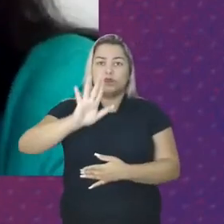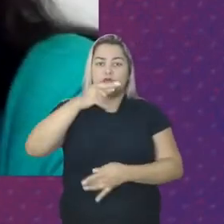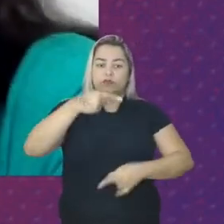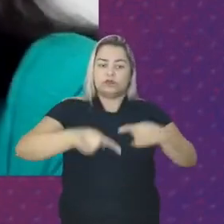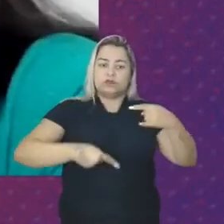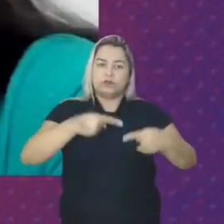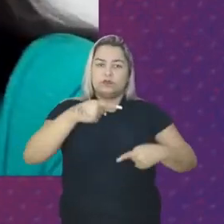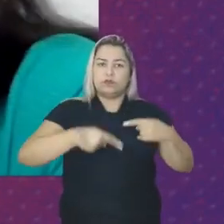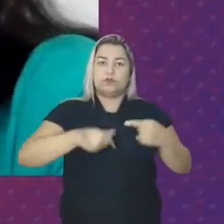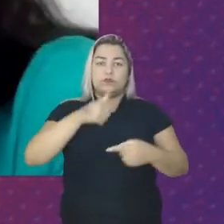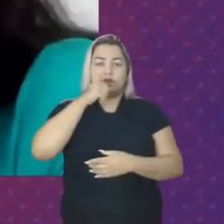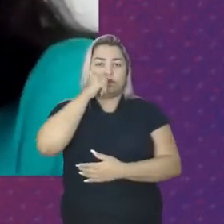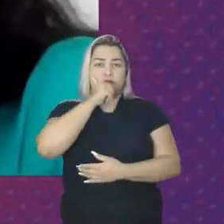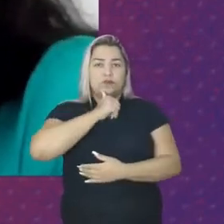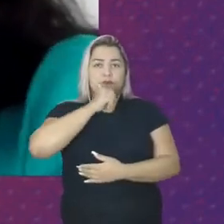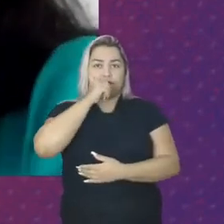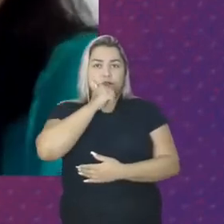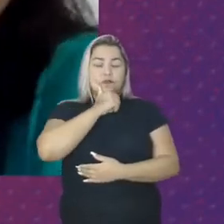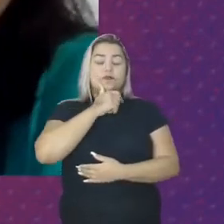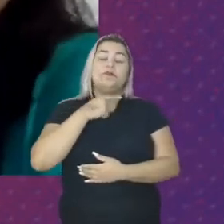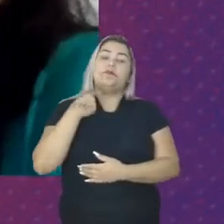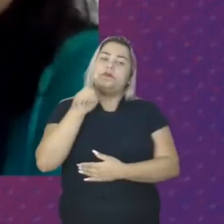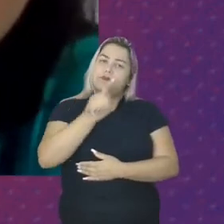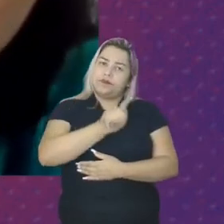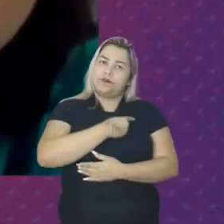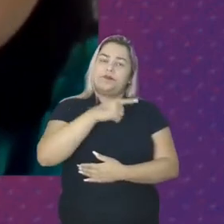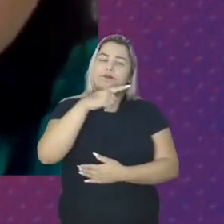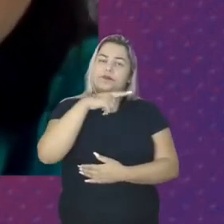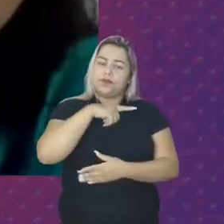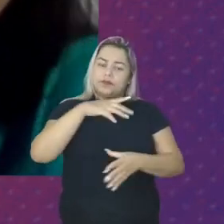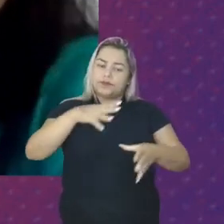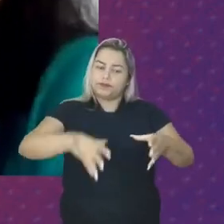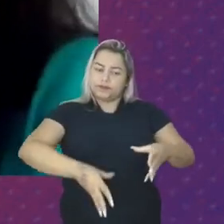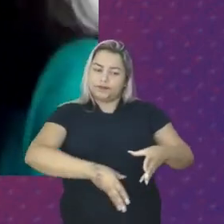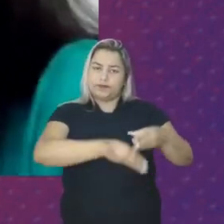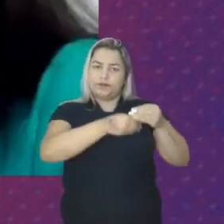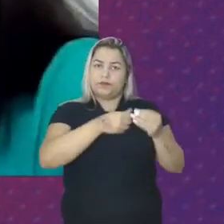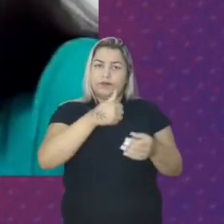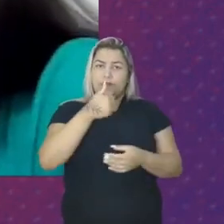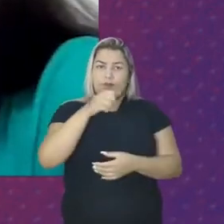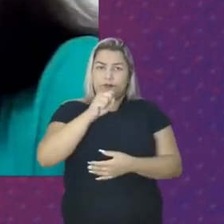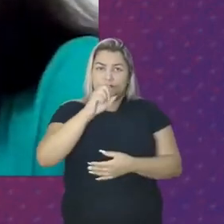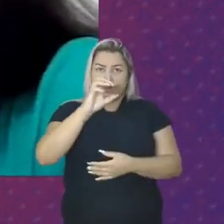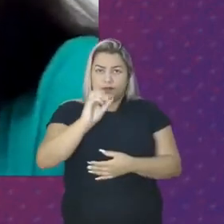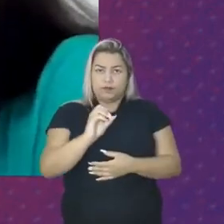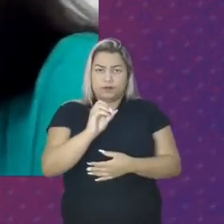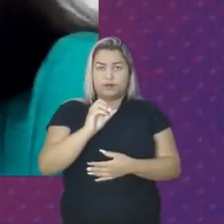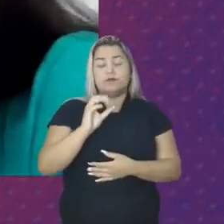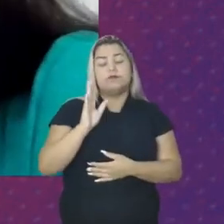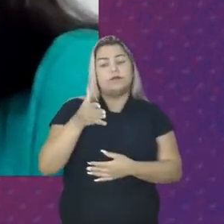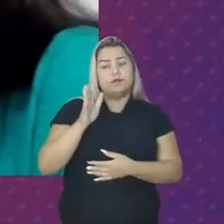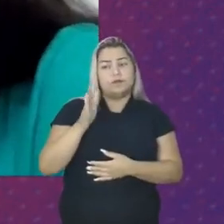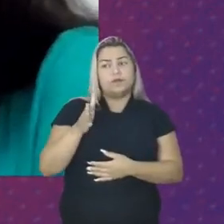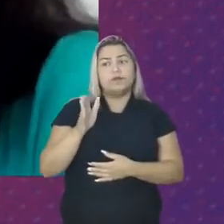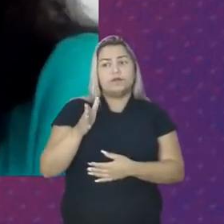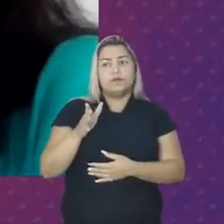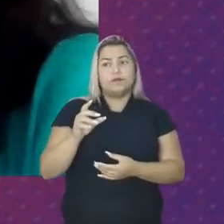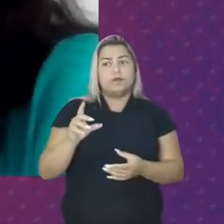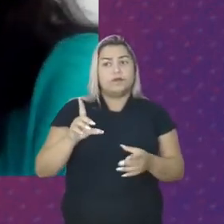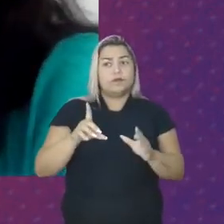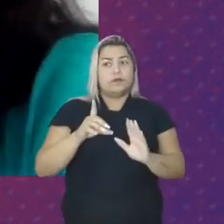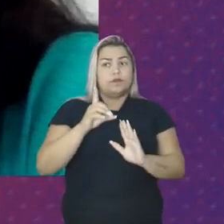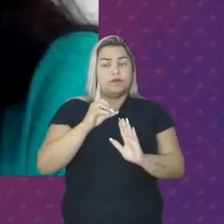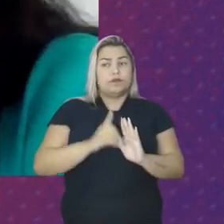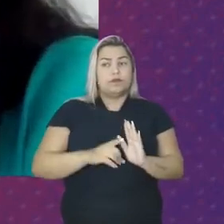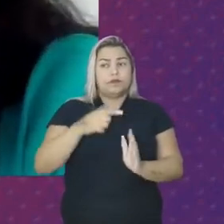para as Mulheres, né? E aí a gente tem, então, as atribuições do Ligue 180, elas estão definidas no